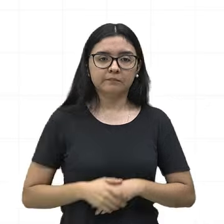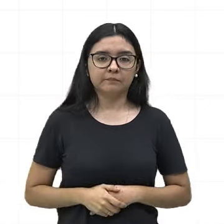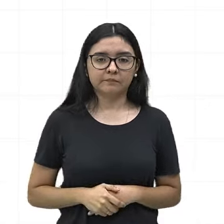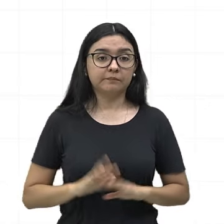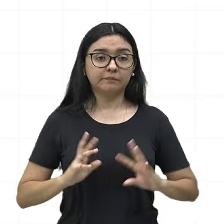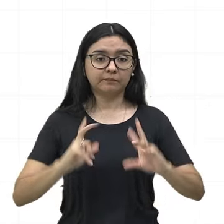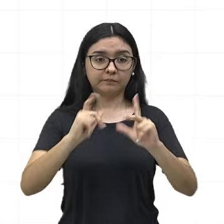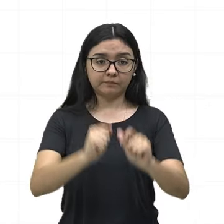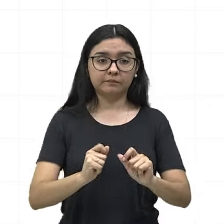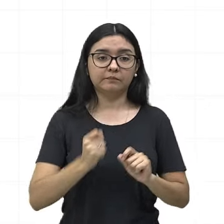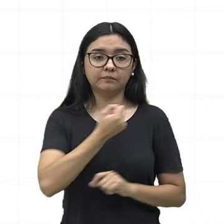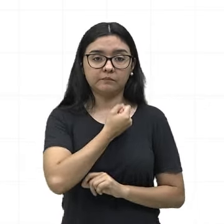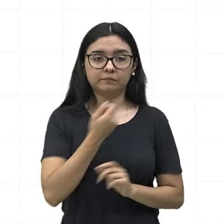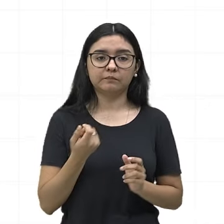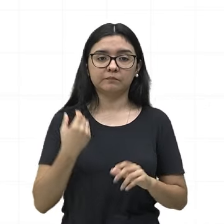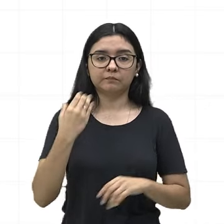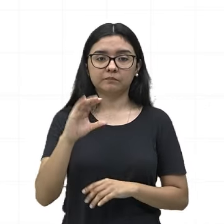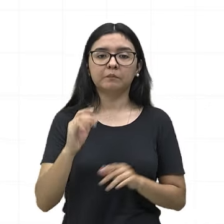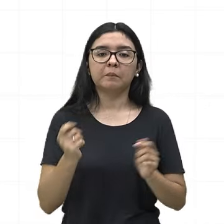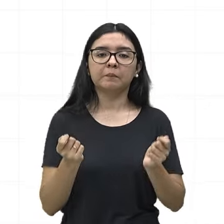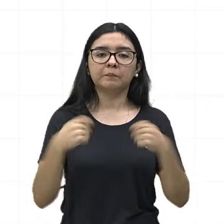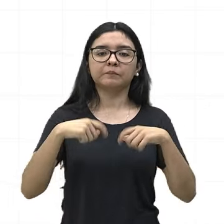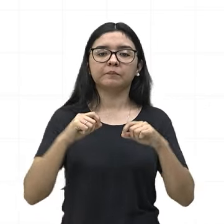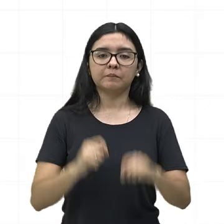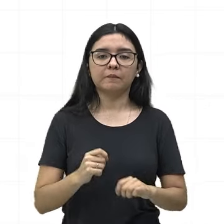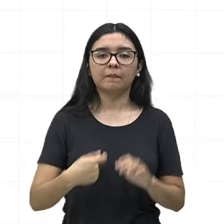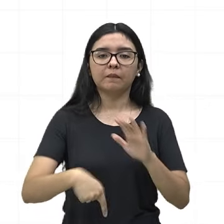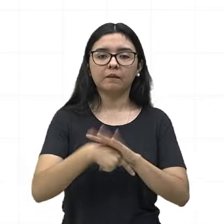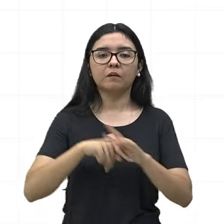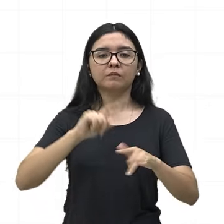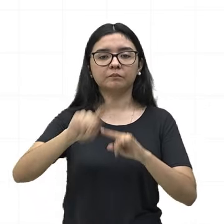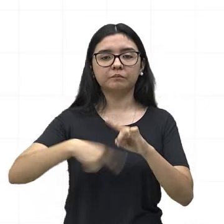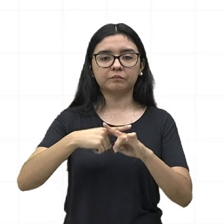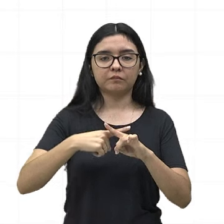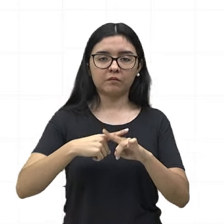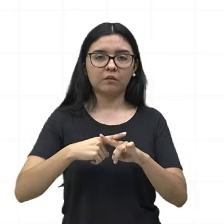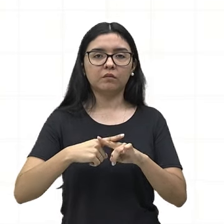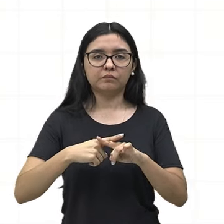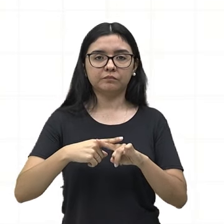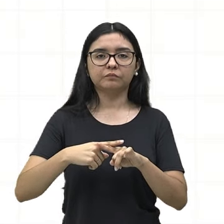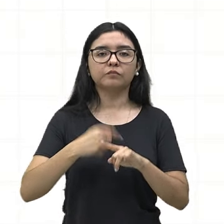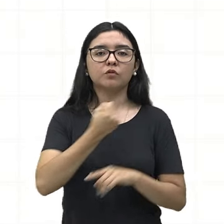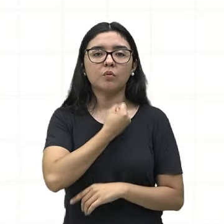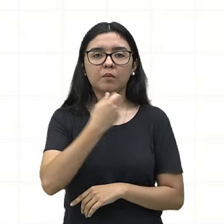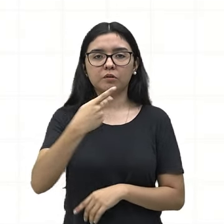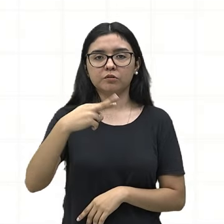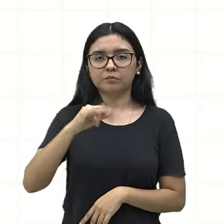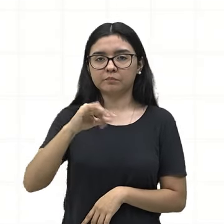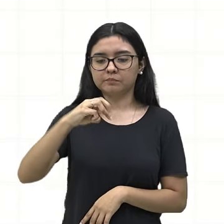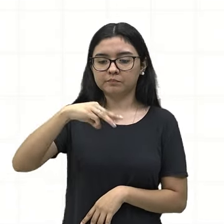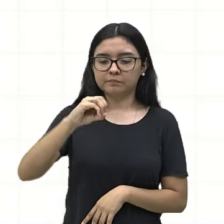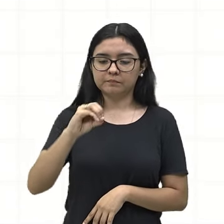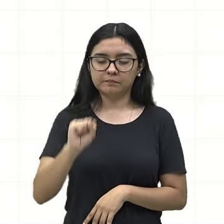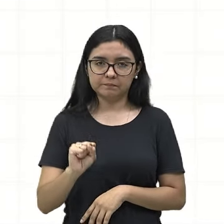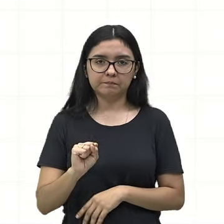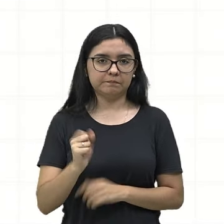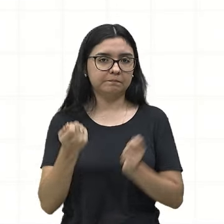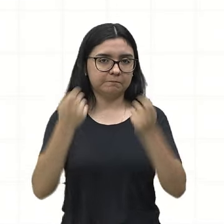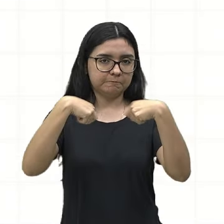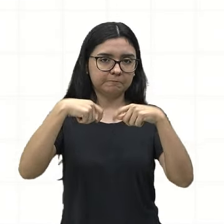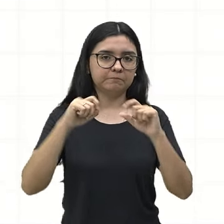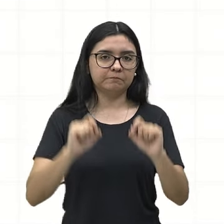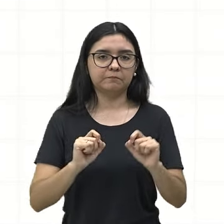Todo número composto pode ser escrito como um produto de números primos. Olha só, todo número composto pode ser escrito como um